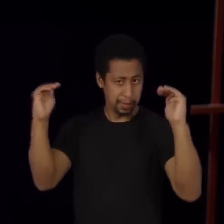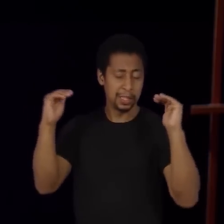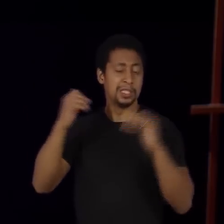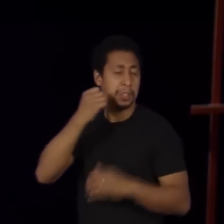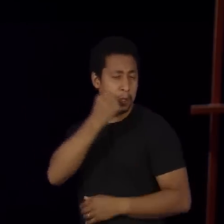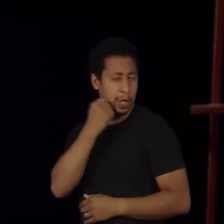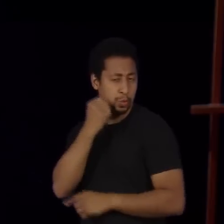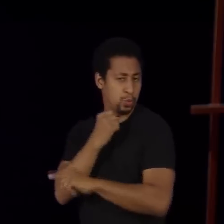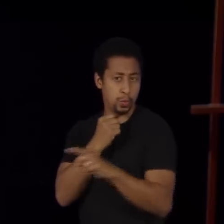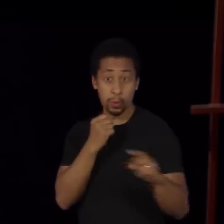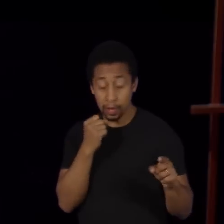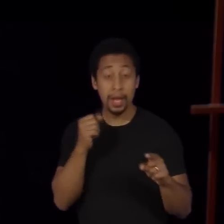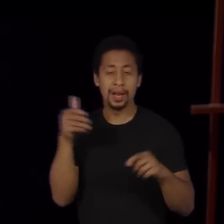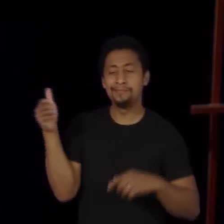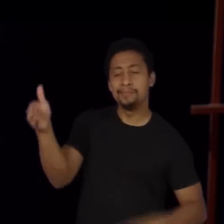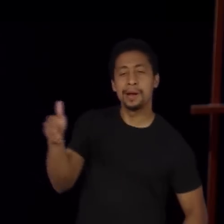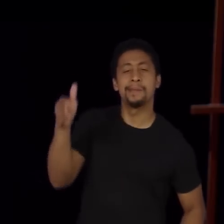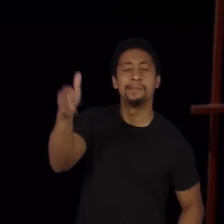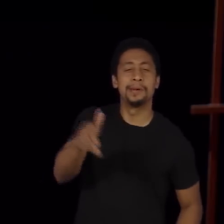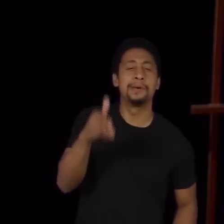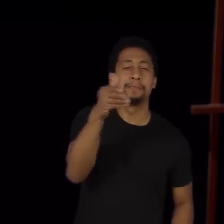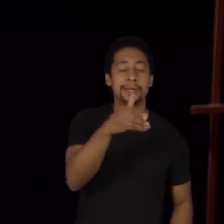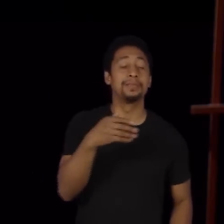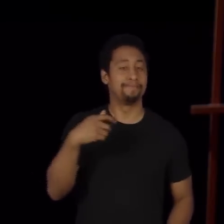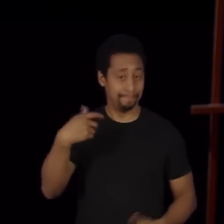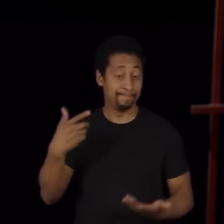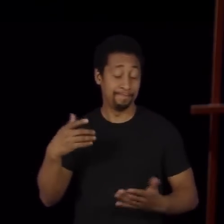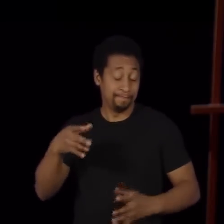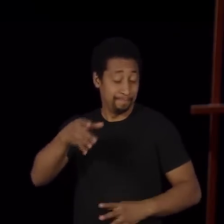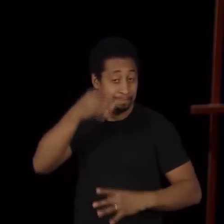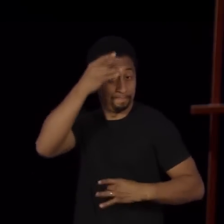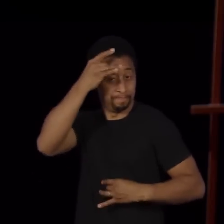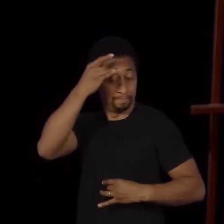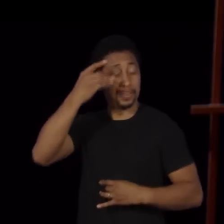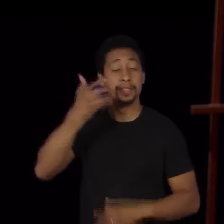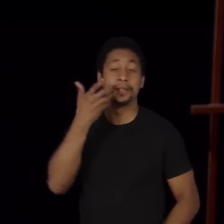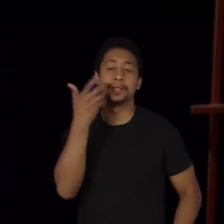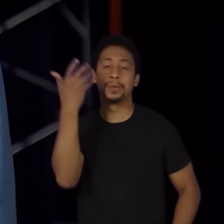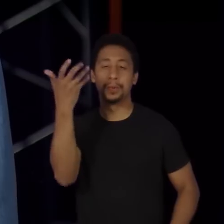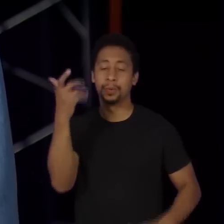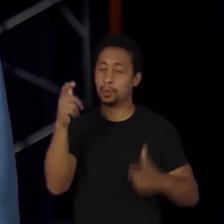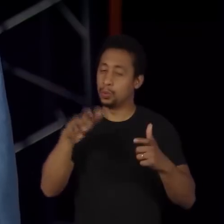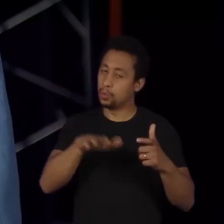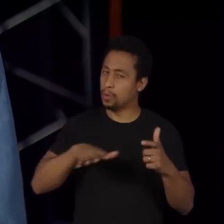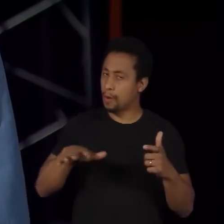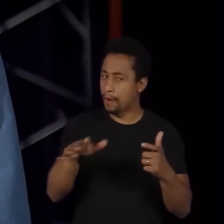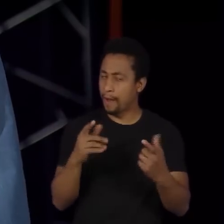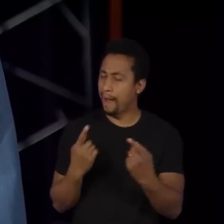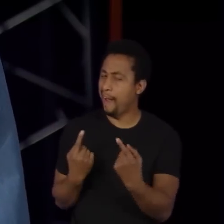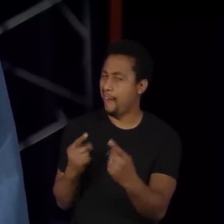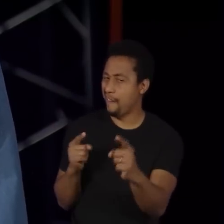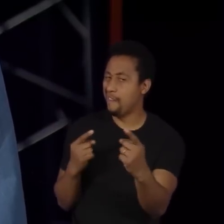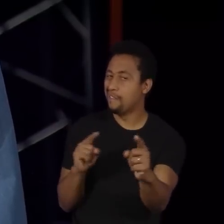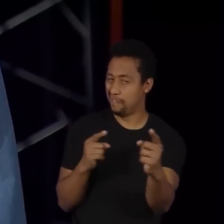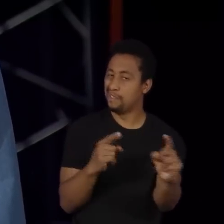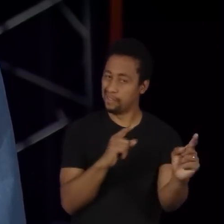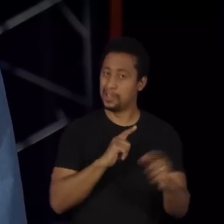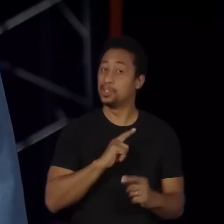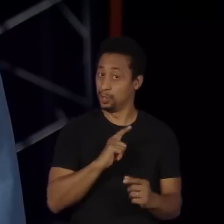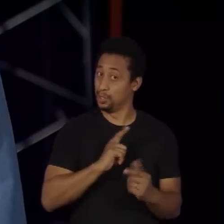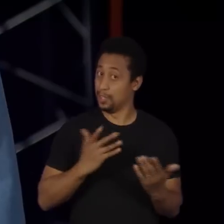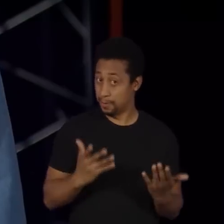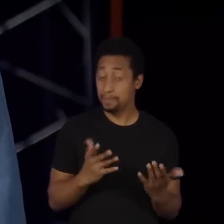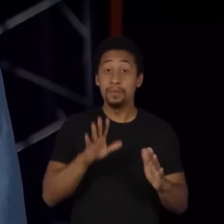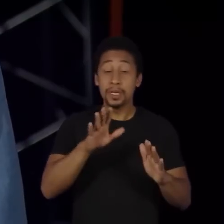dos porões, atuando e cantando em espetáculos provocativos. Não hesitava em desfazer-se dos